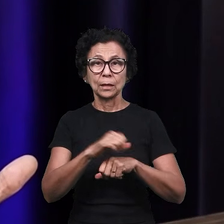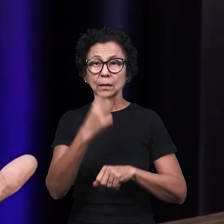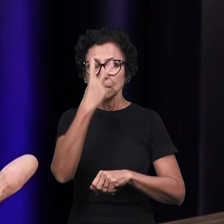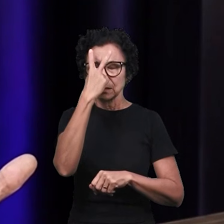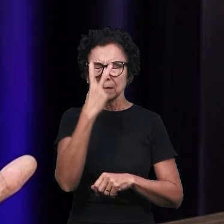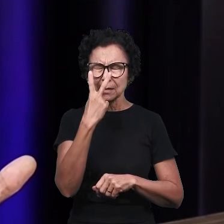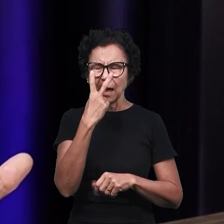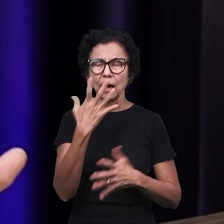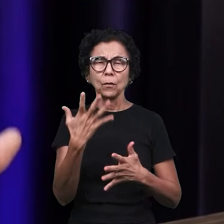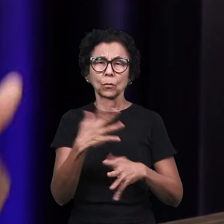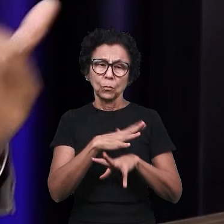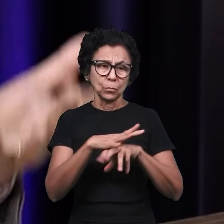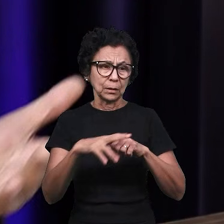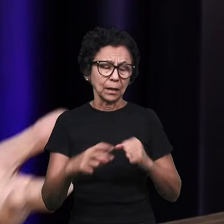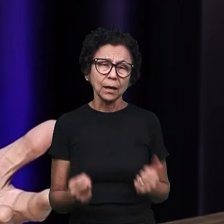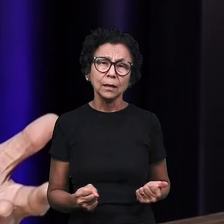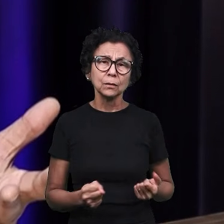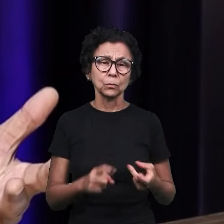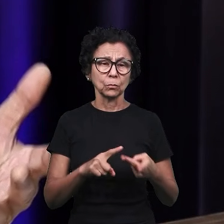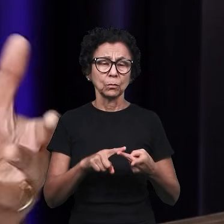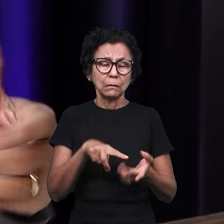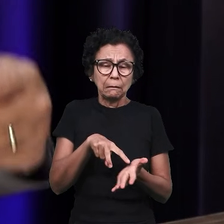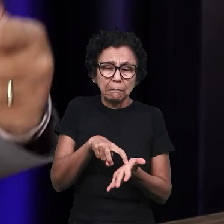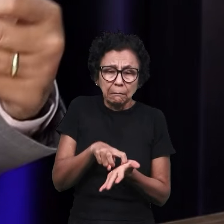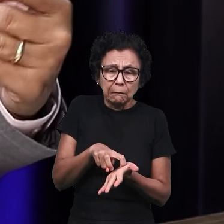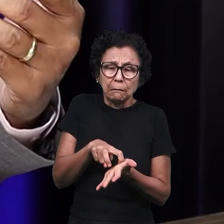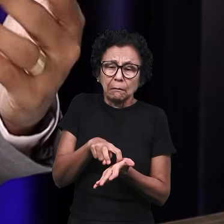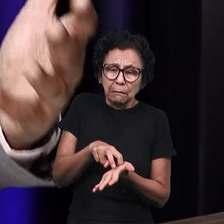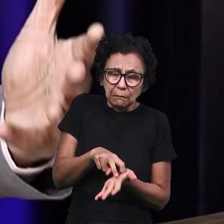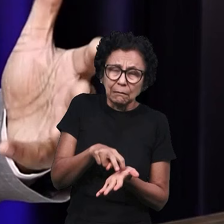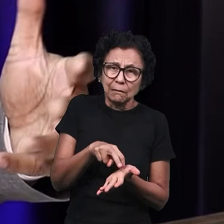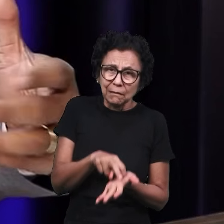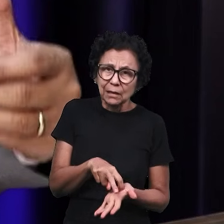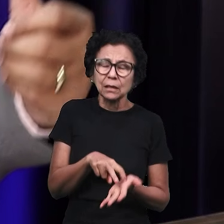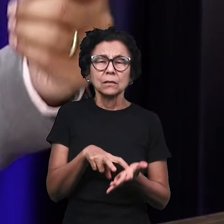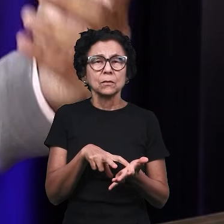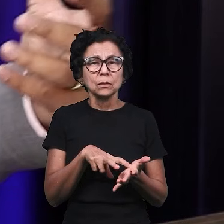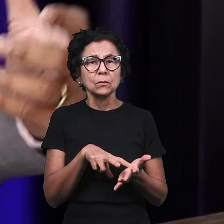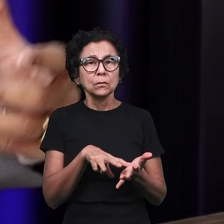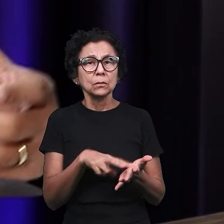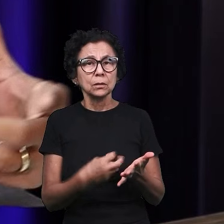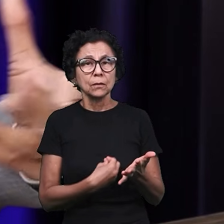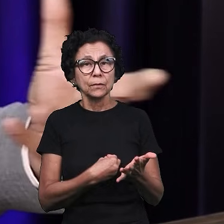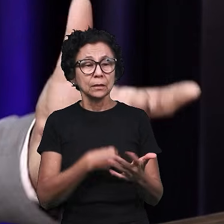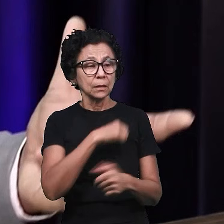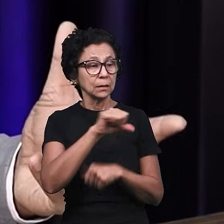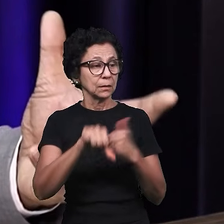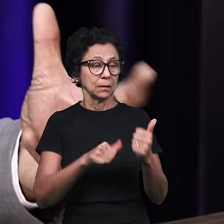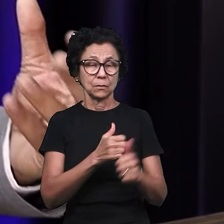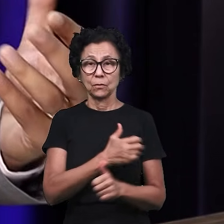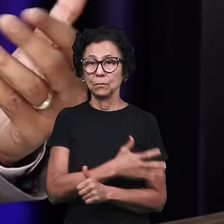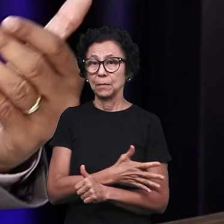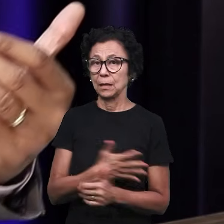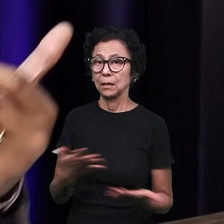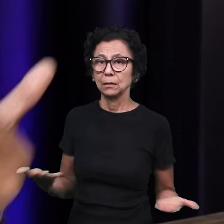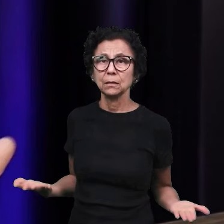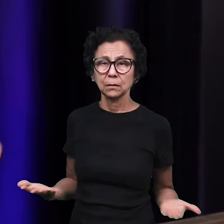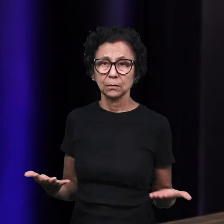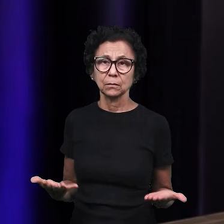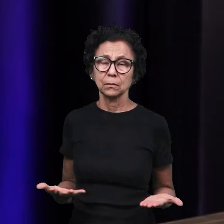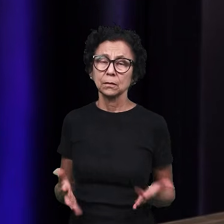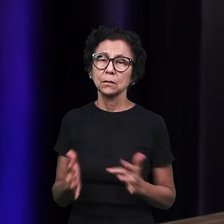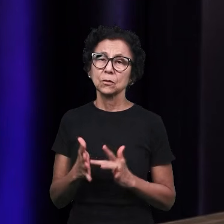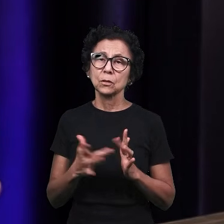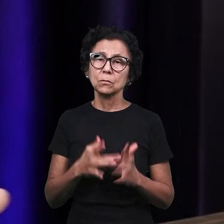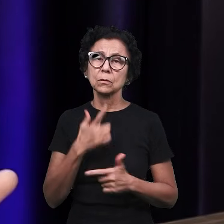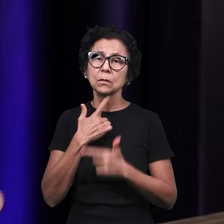era cego que foi curado, teve uma vida transformada. Aquele que era coxo, então teve uma vida transformada. E o Senhor está pronto